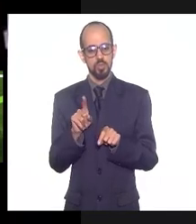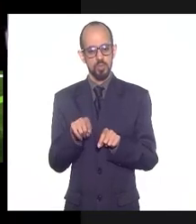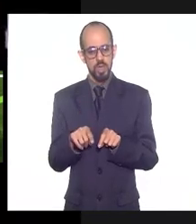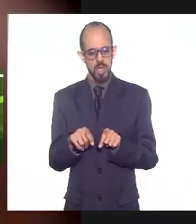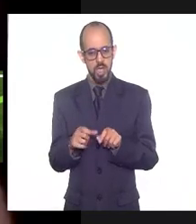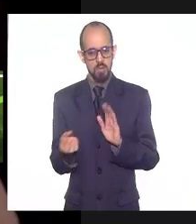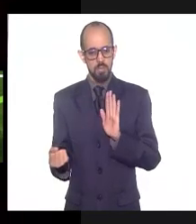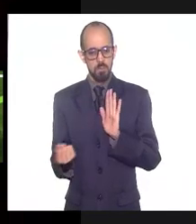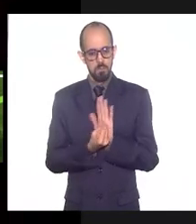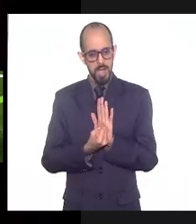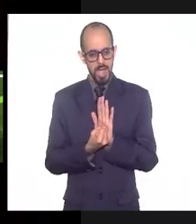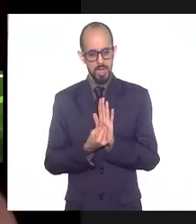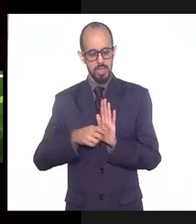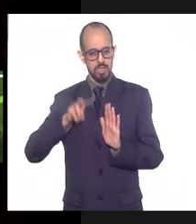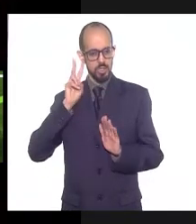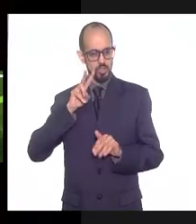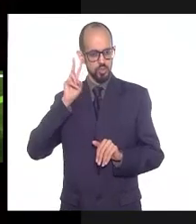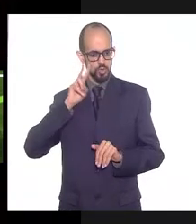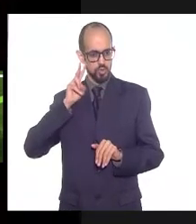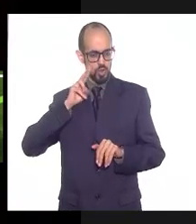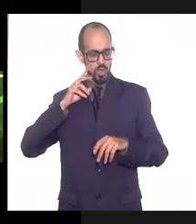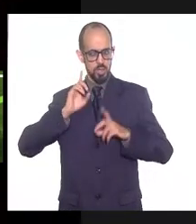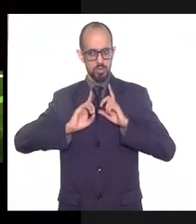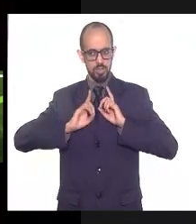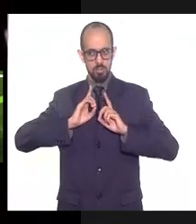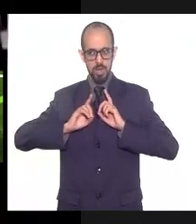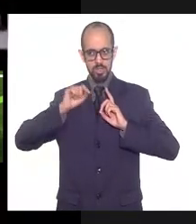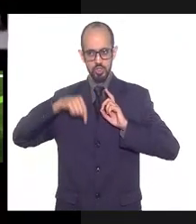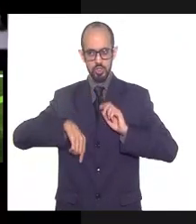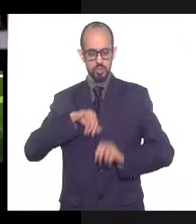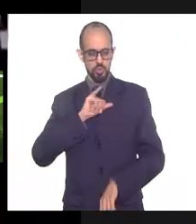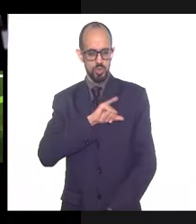vai marcar uma história nesse debate aqui no Rio de Janeiro.